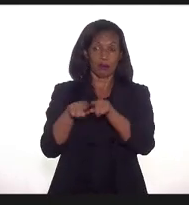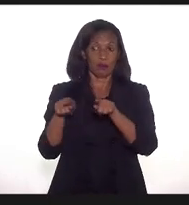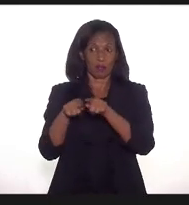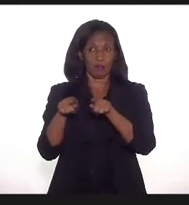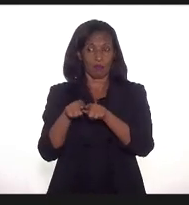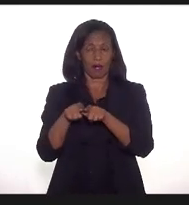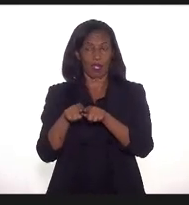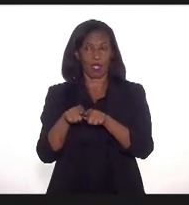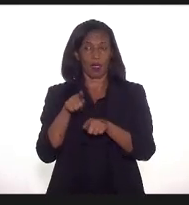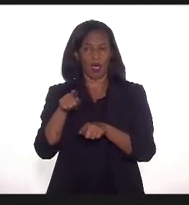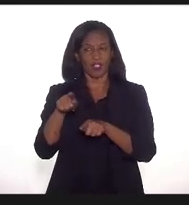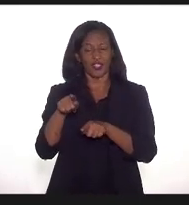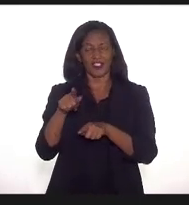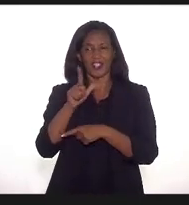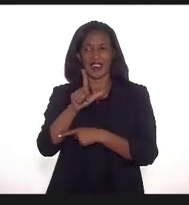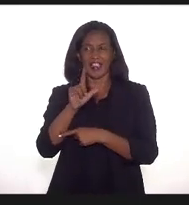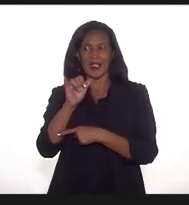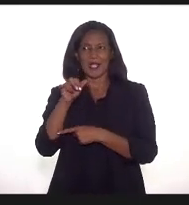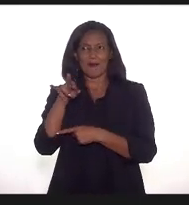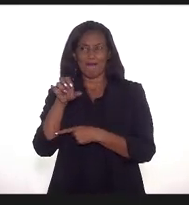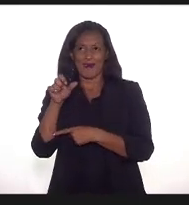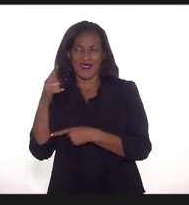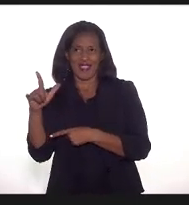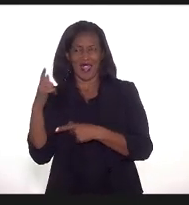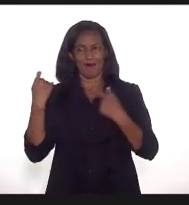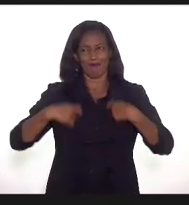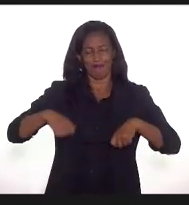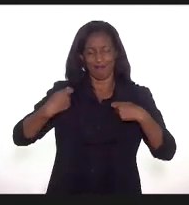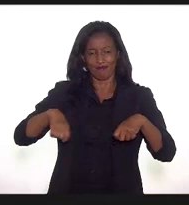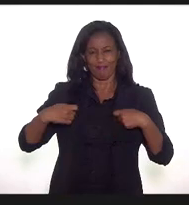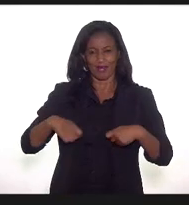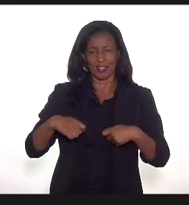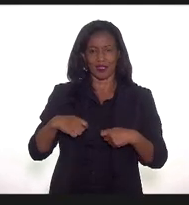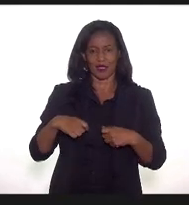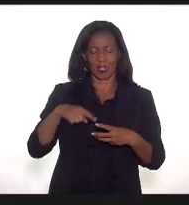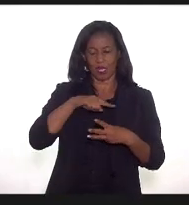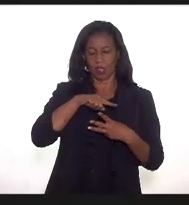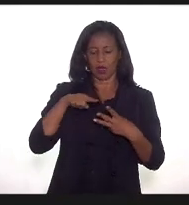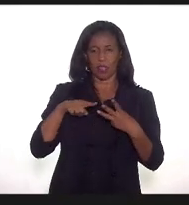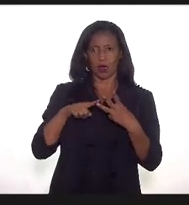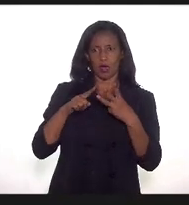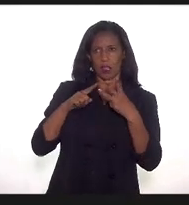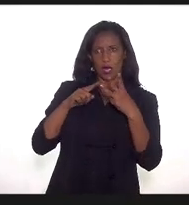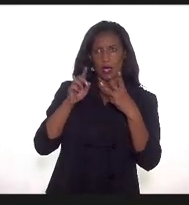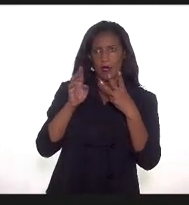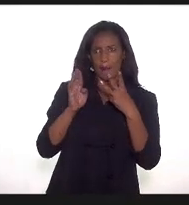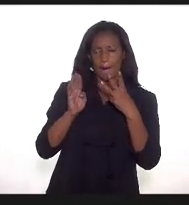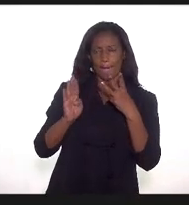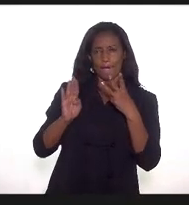força de decisão liminar, seria a operação de R$3 bilhões